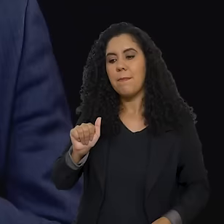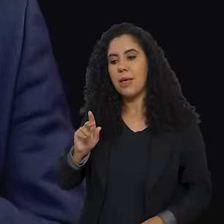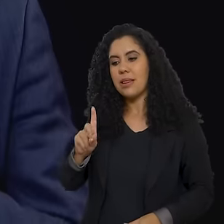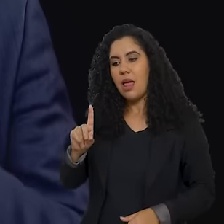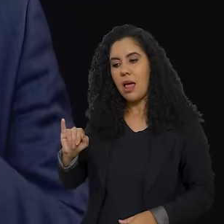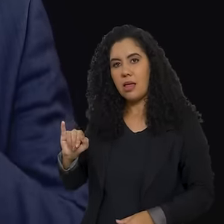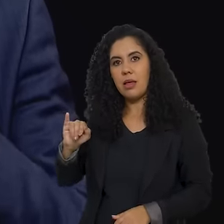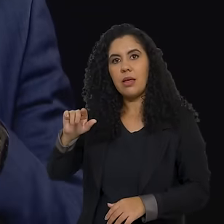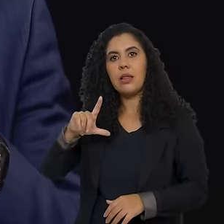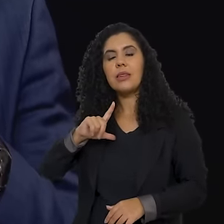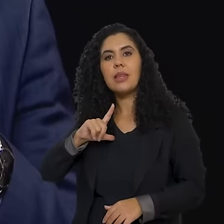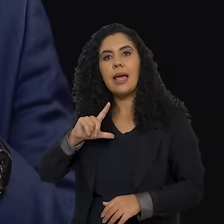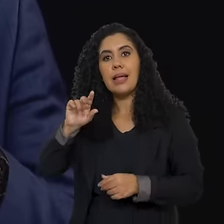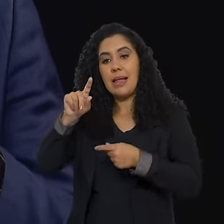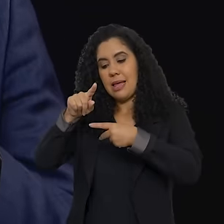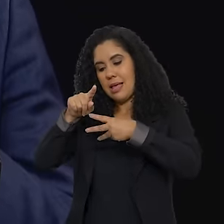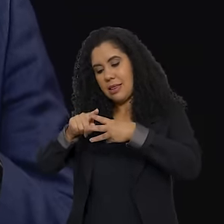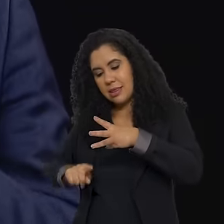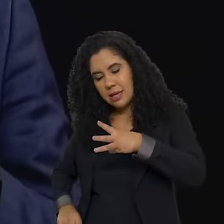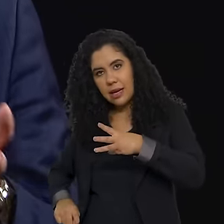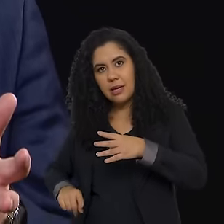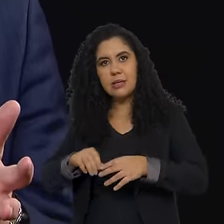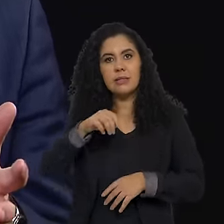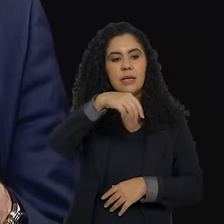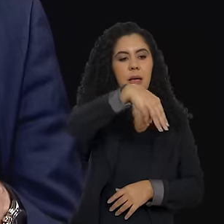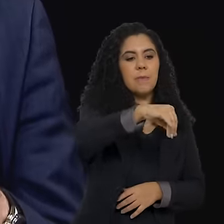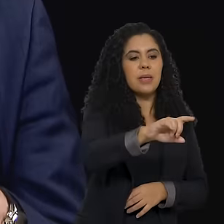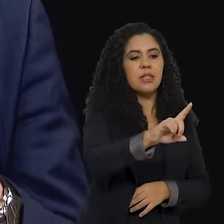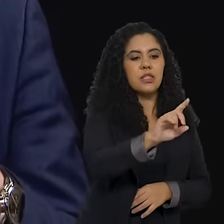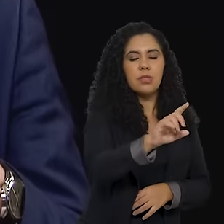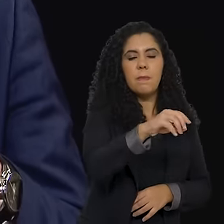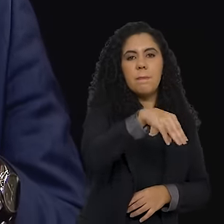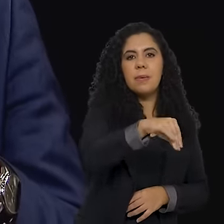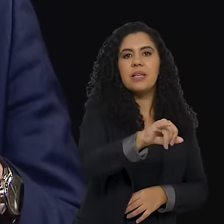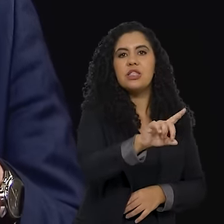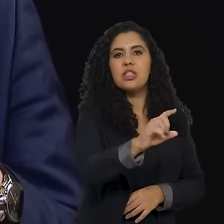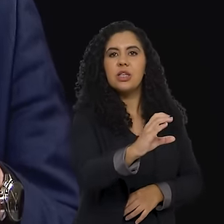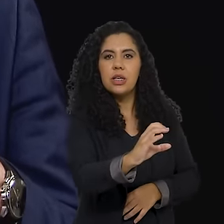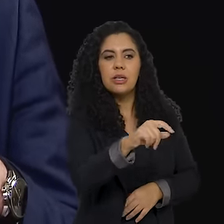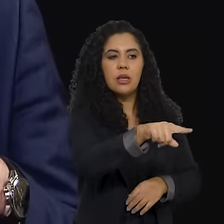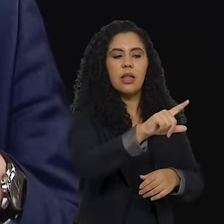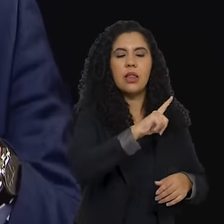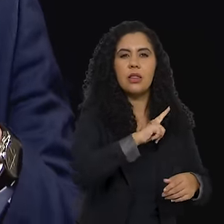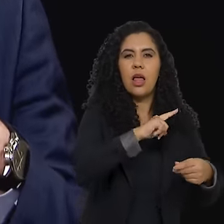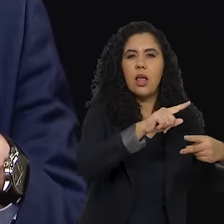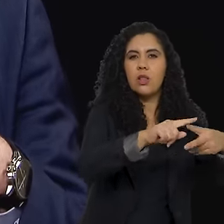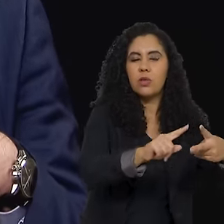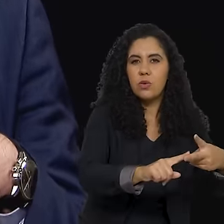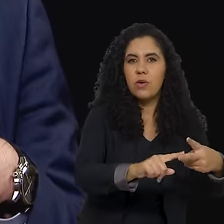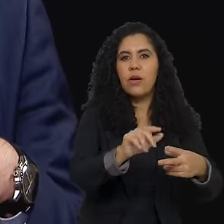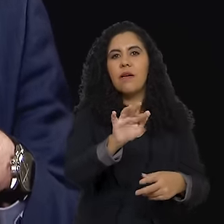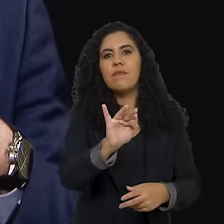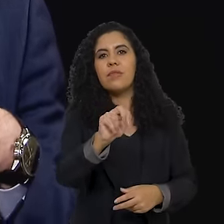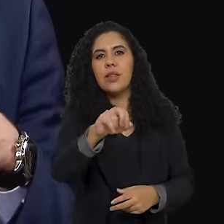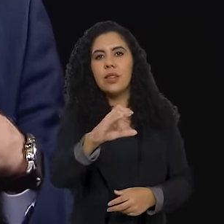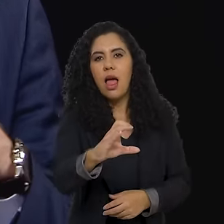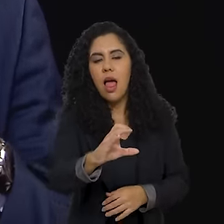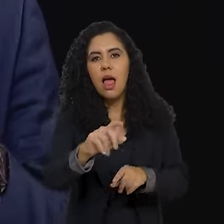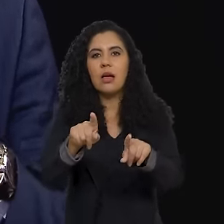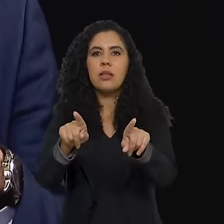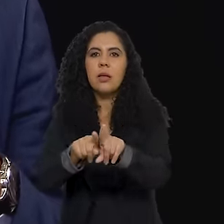com 3, mais o MIDIC ficou com algumas, a FINEP, o